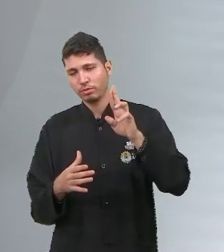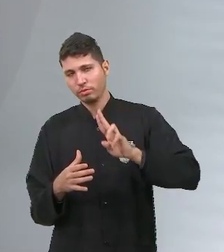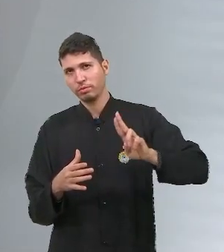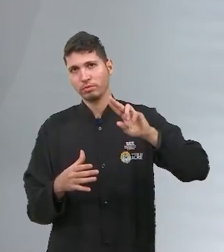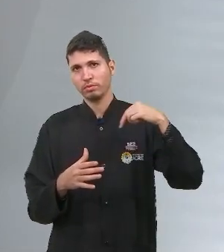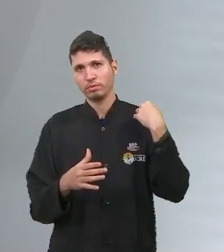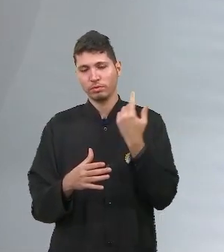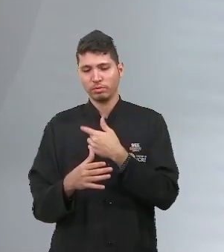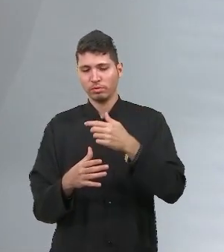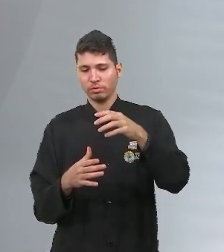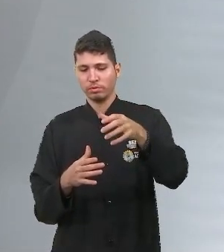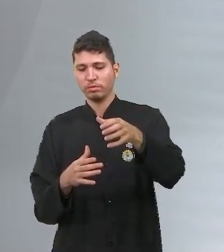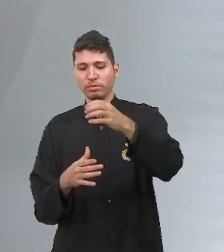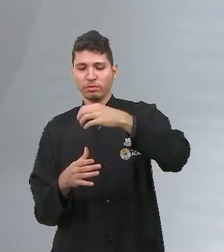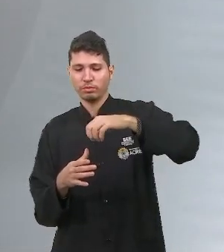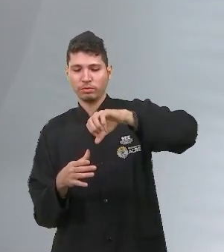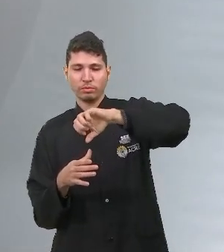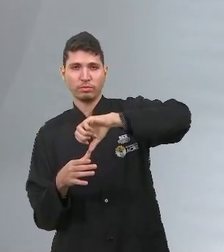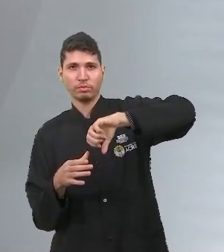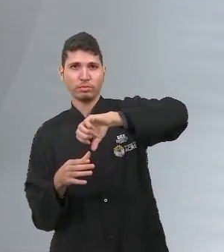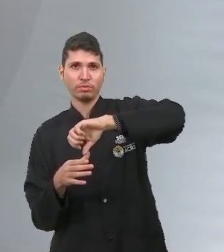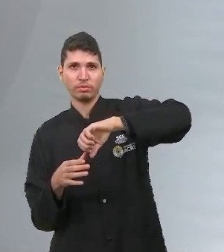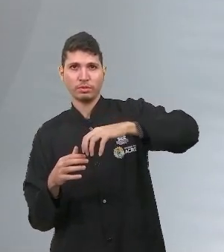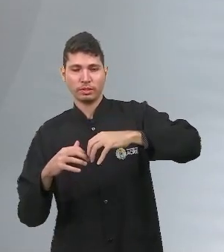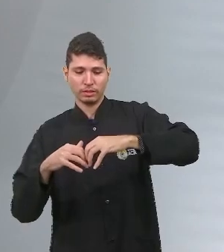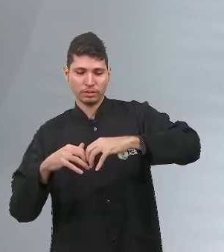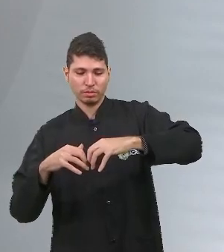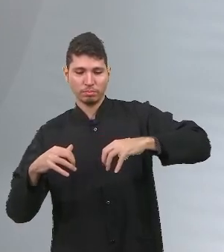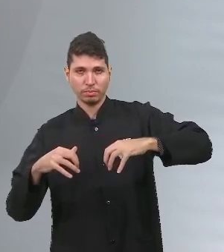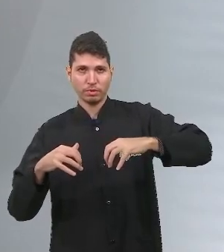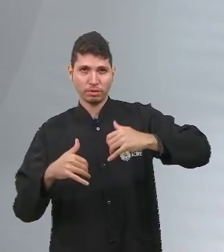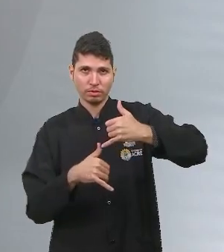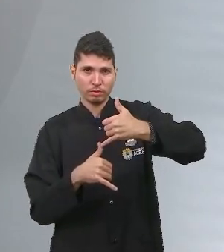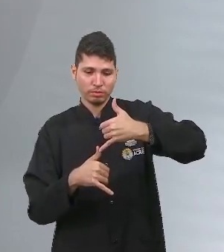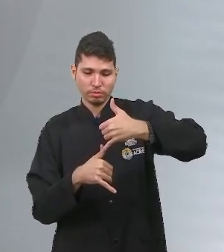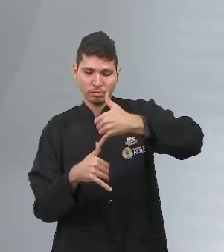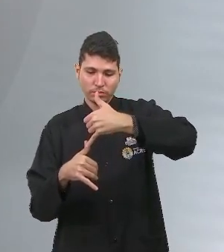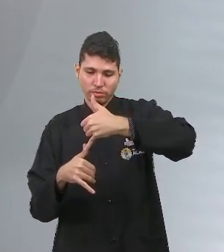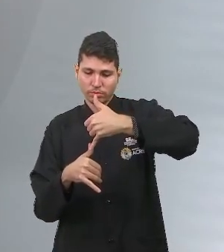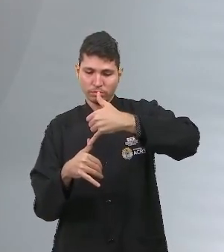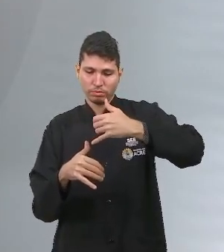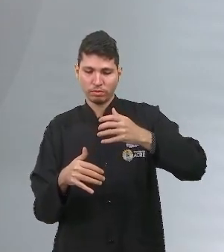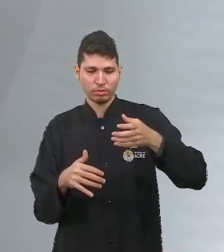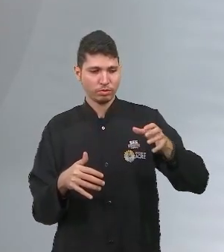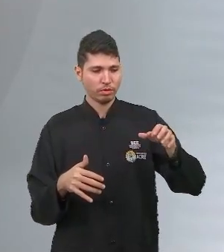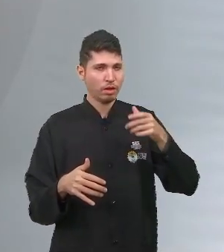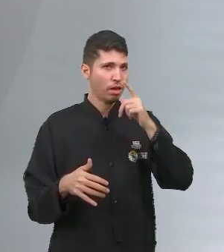faz? Ele separa os lipídios, a gordura do prato. E aí a gente joga a